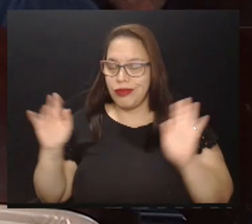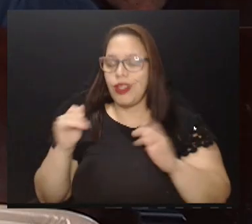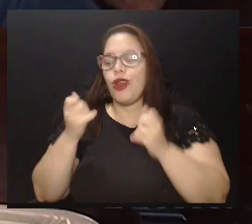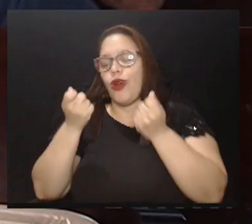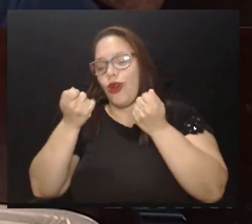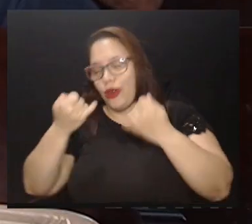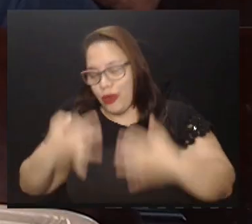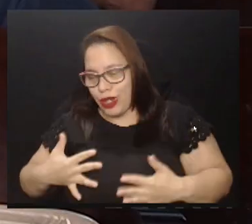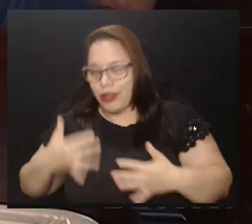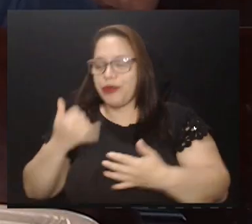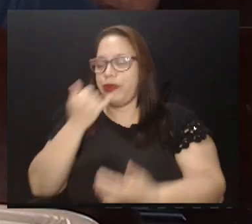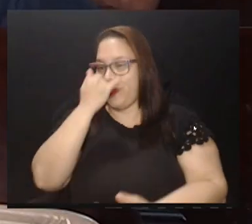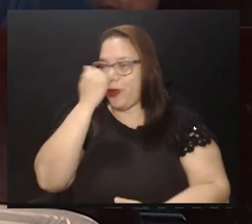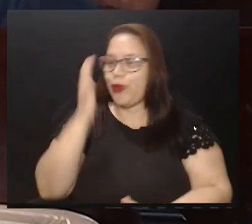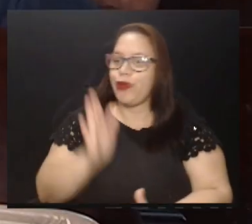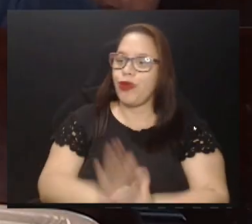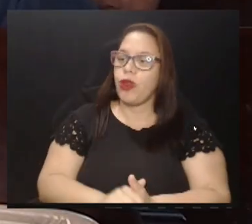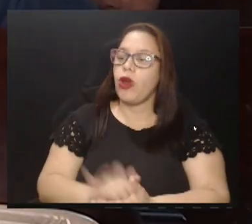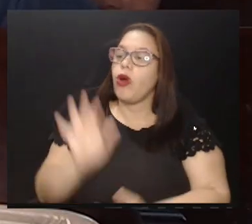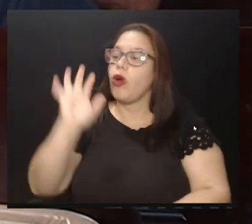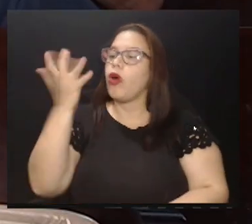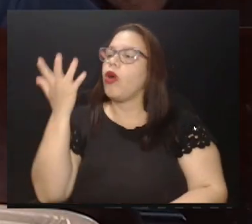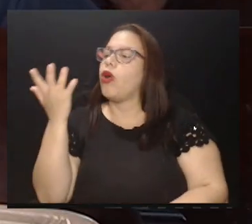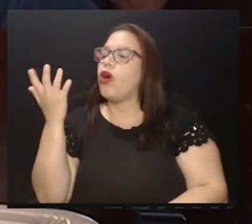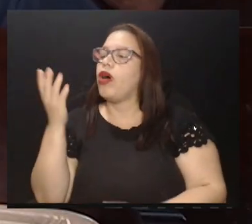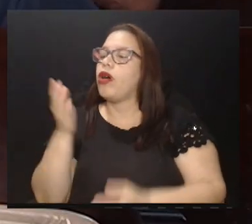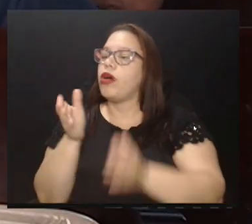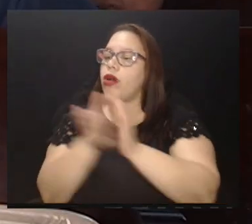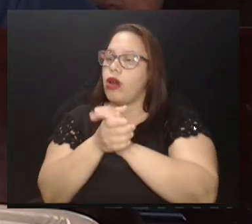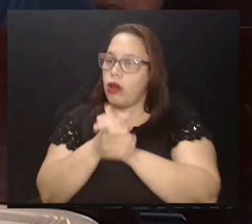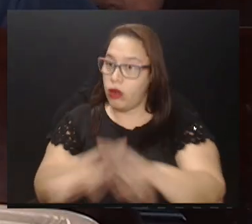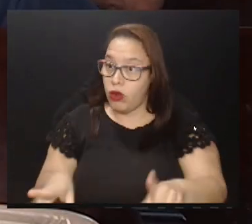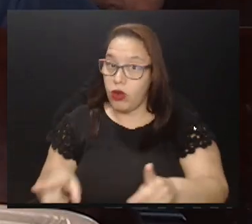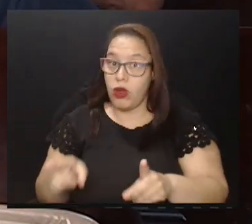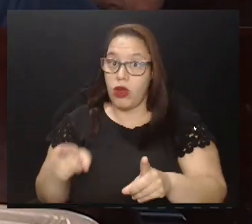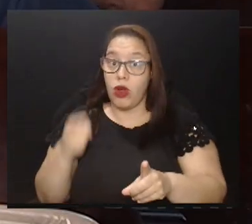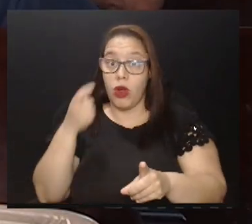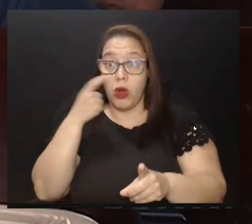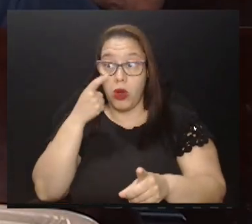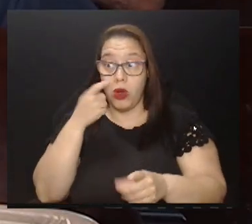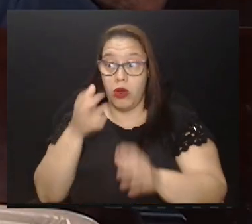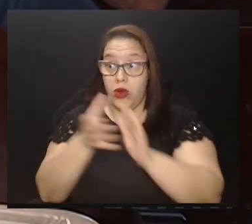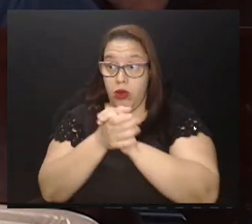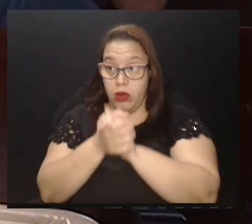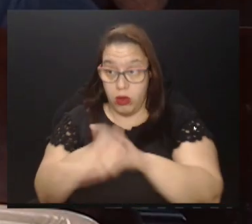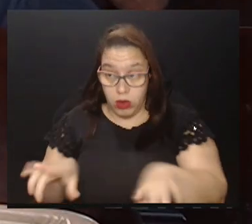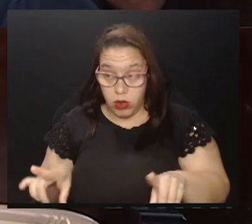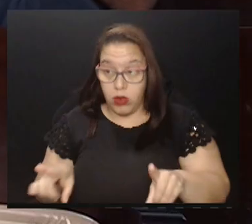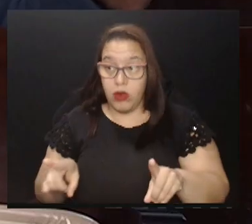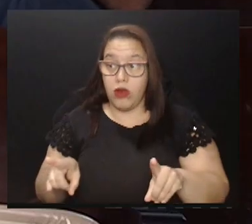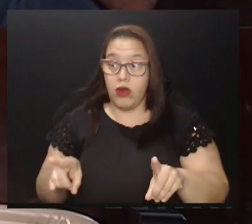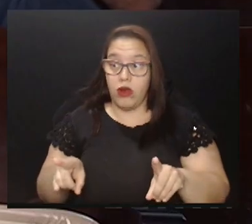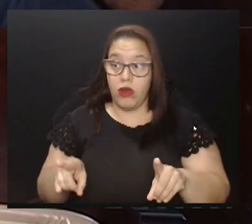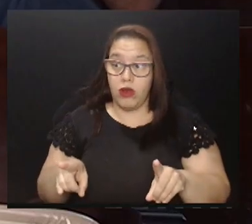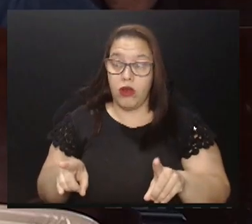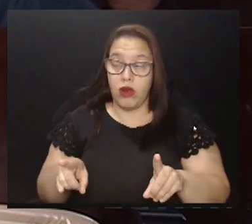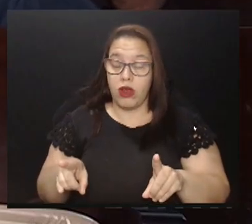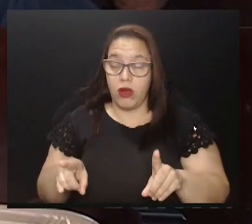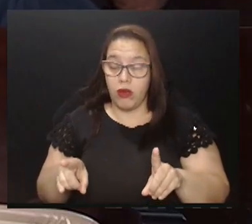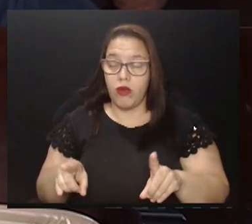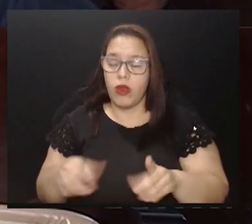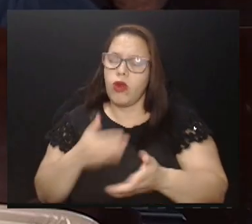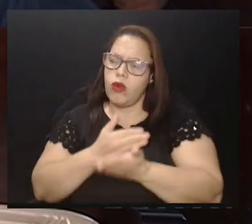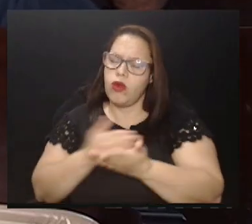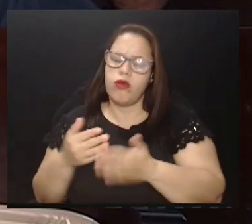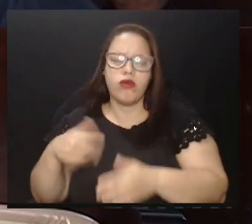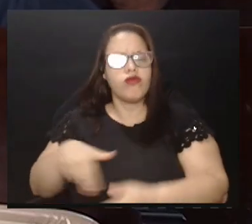Uma ocasião eu tinha acabado de me separar, olha só isso. Tinha acabado de minha separação, um casamento. E eu comecei a frequentar